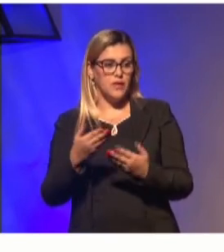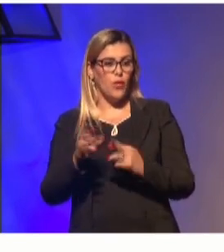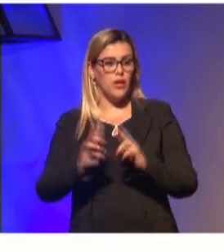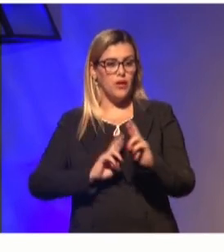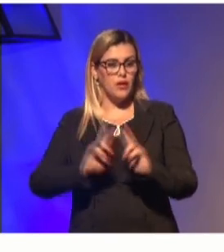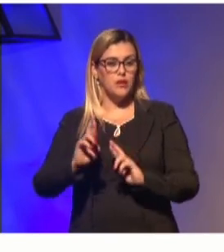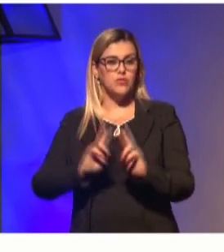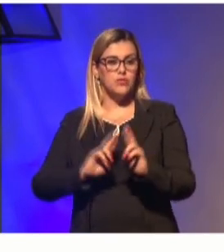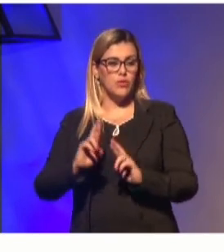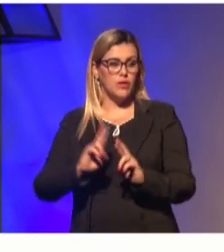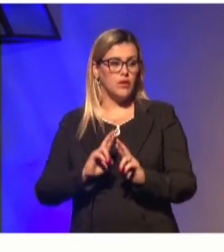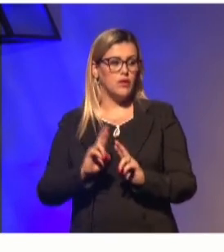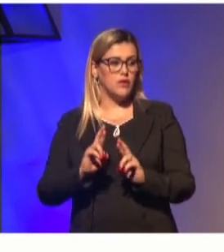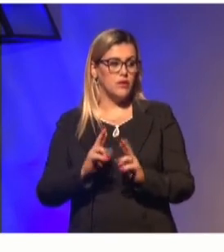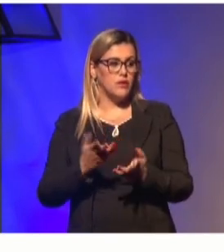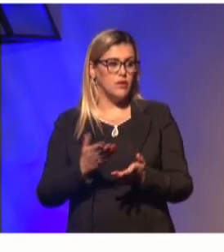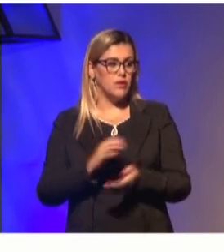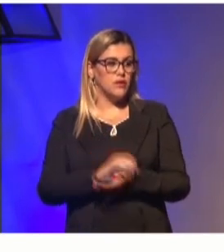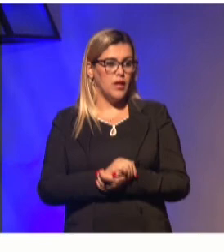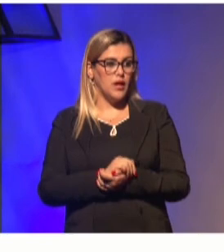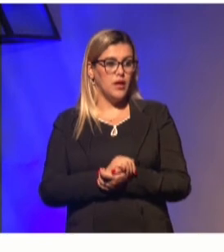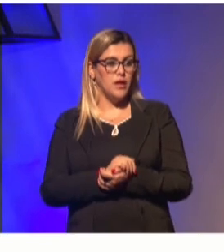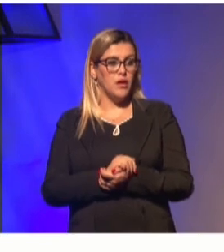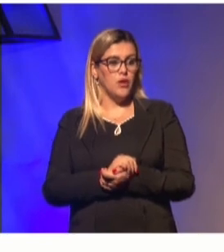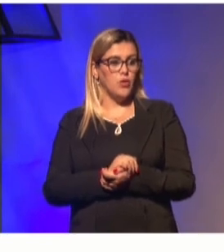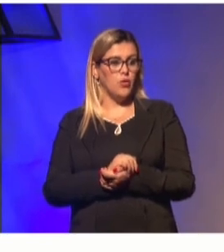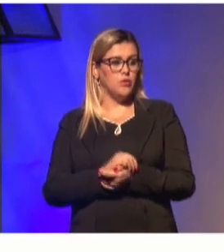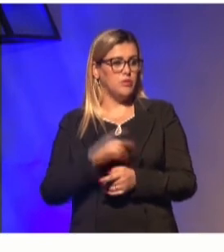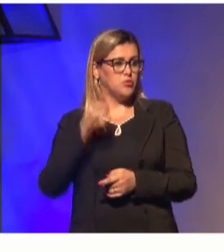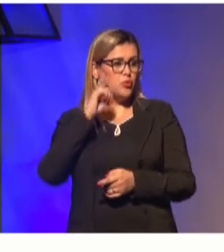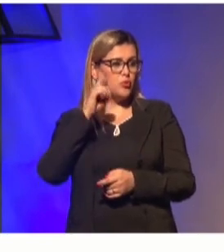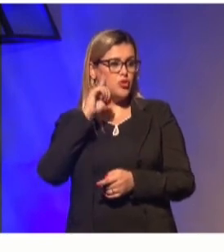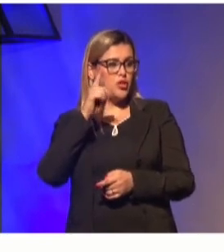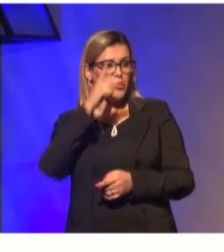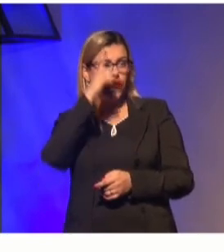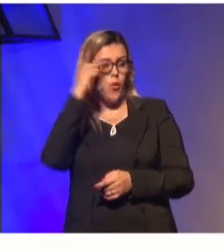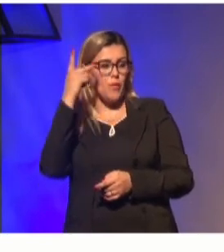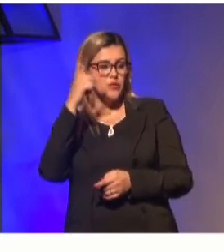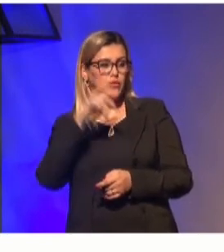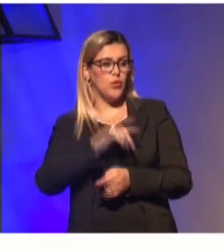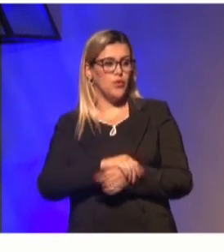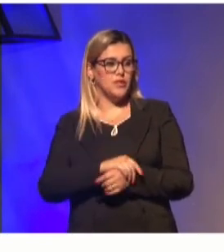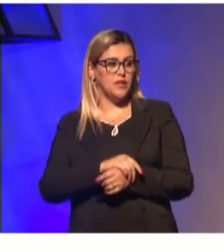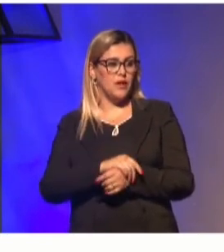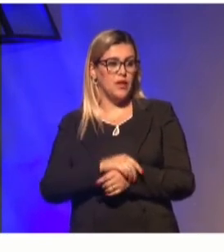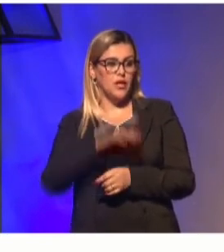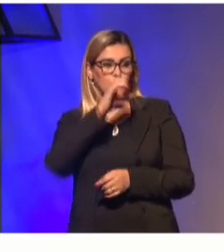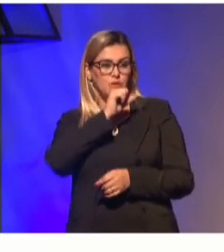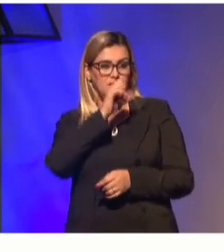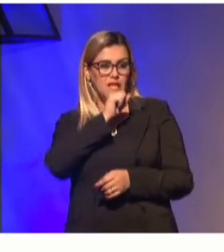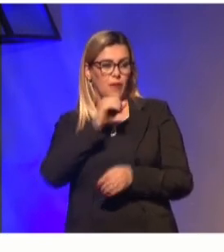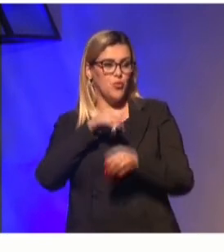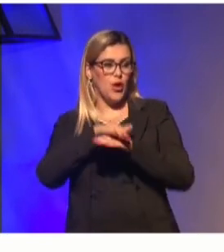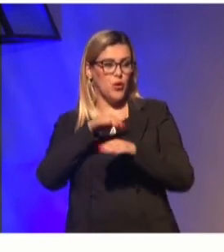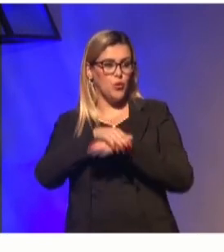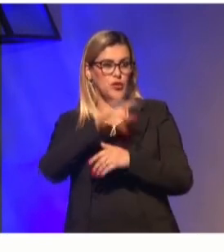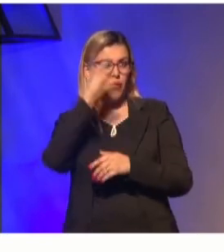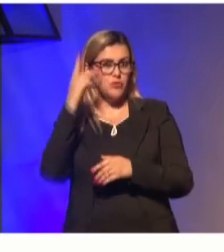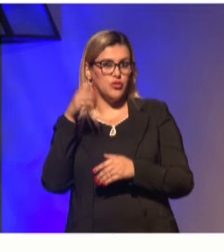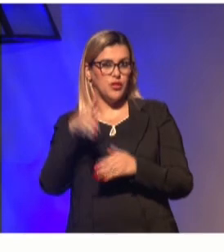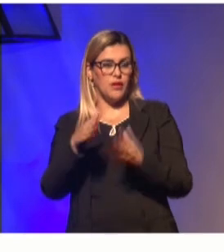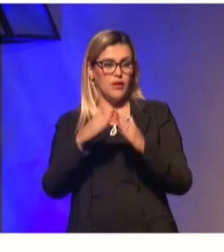aí com, enquanto sono, atividades de vida diária. Então, provavelmente, aquela síndrome lá do sábado à noite, né? Que o indivíduo chega em